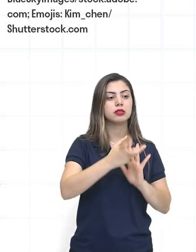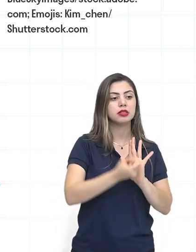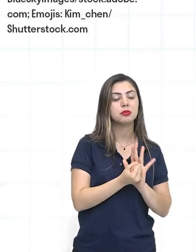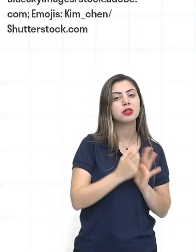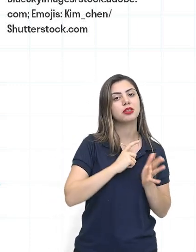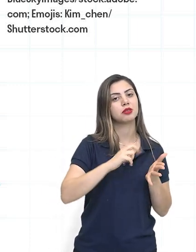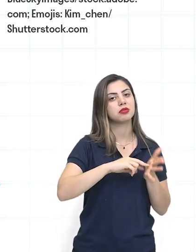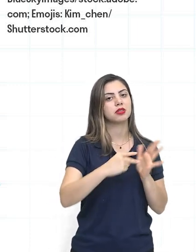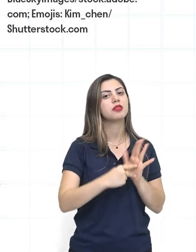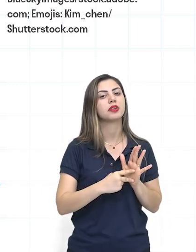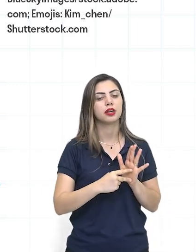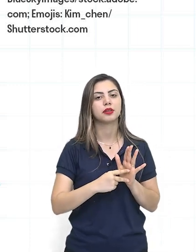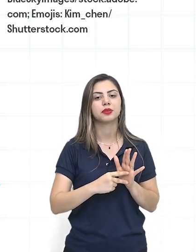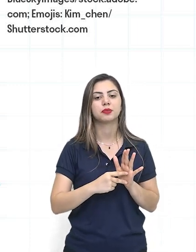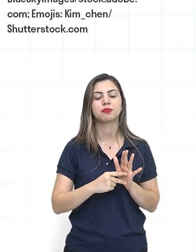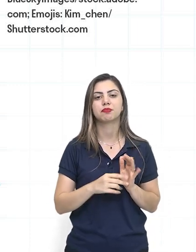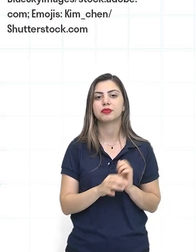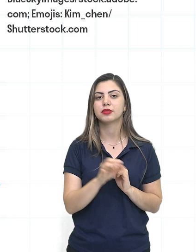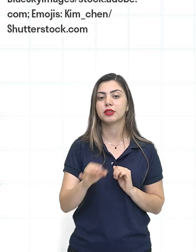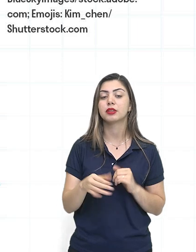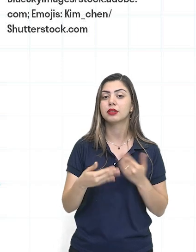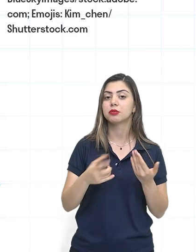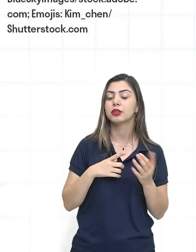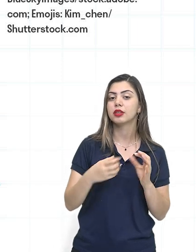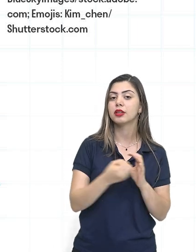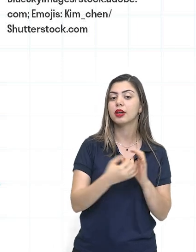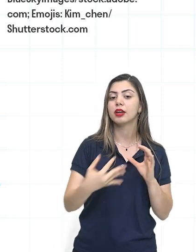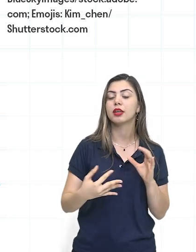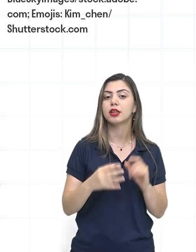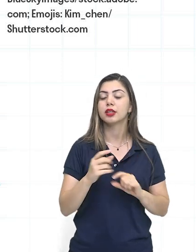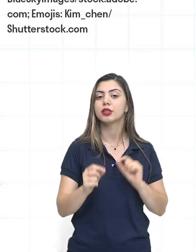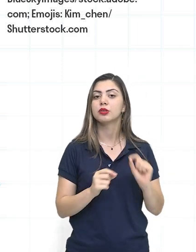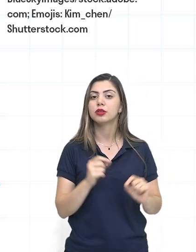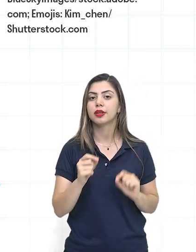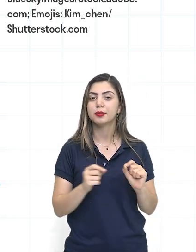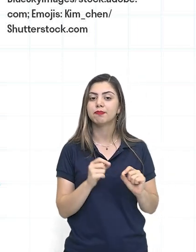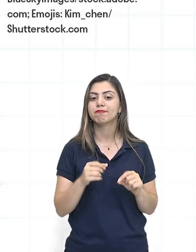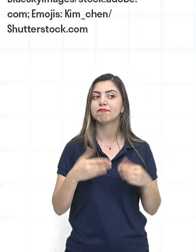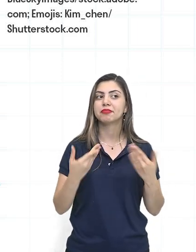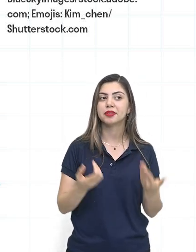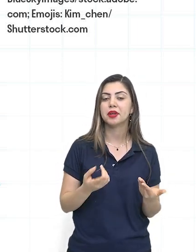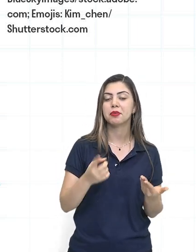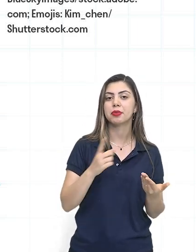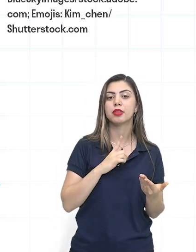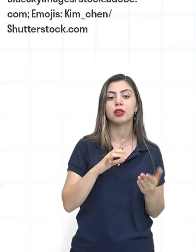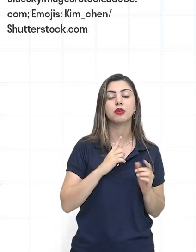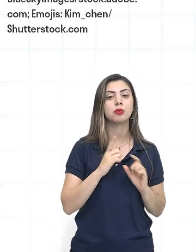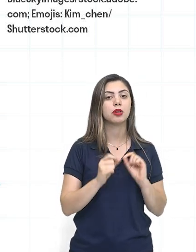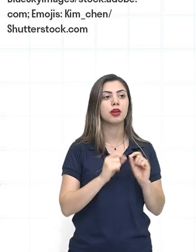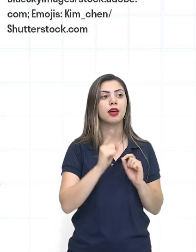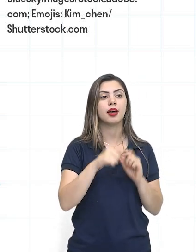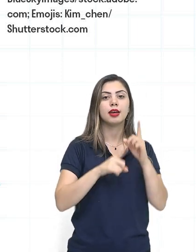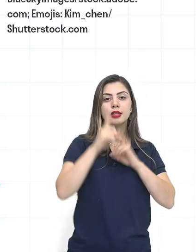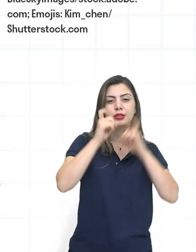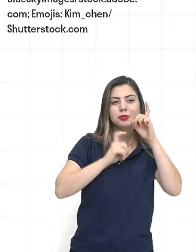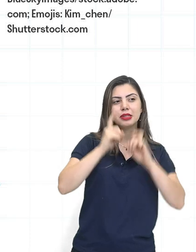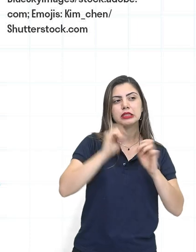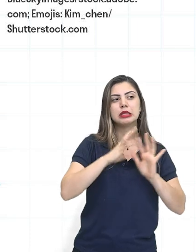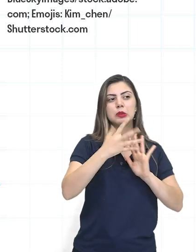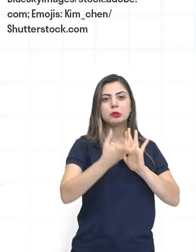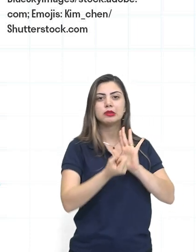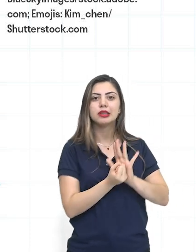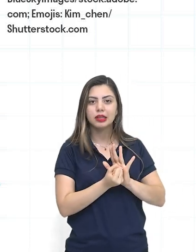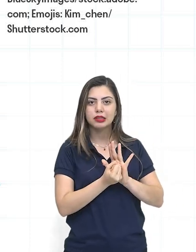comunicar significados. E tem como características, entre outras, como os ícones, os símbolos, os gestos, as